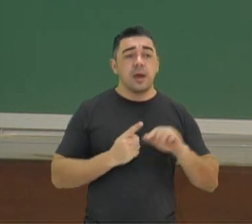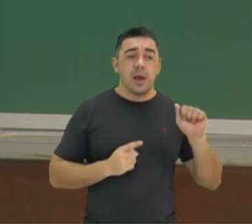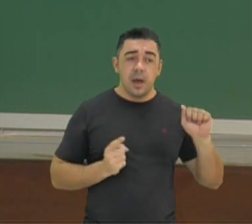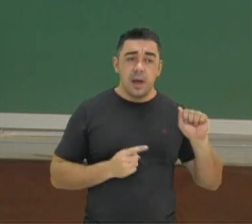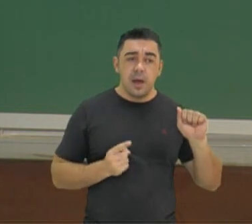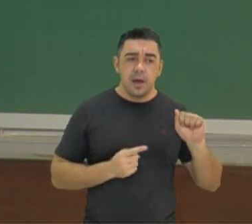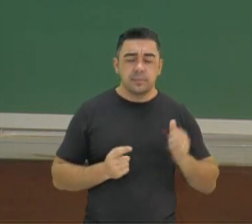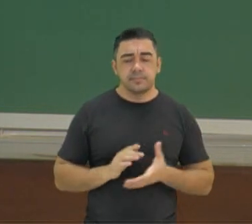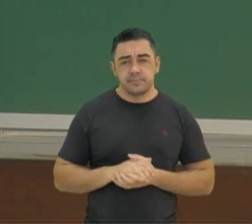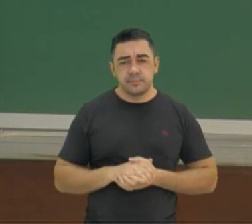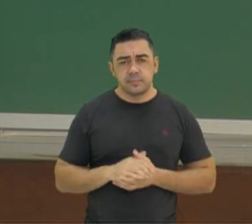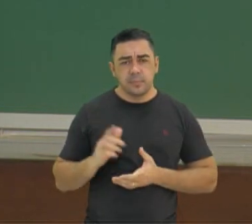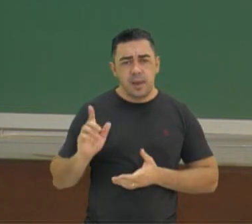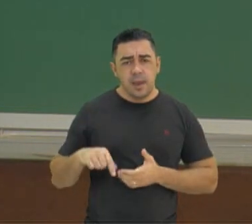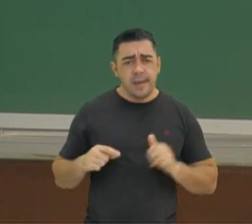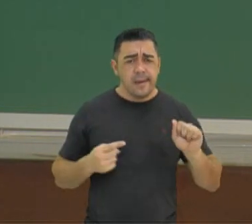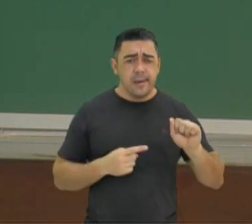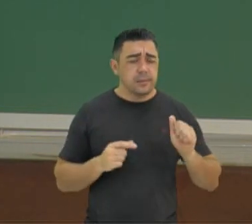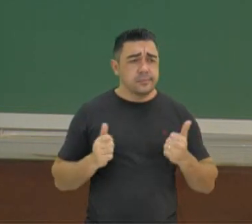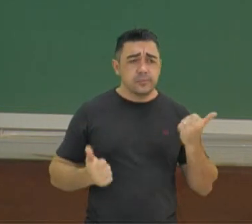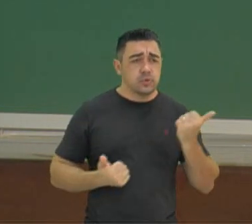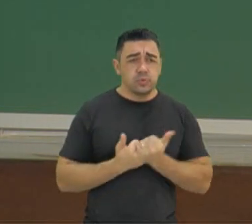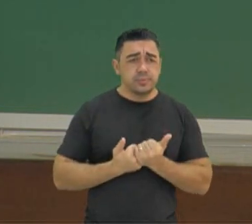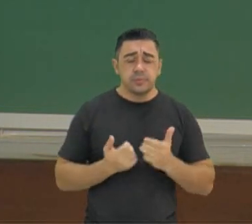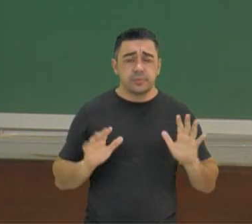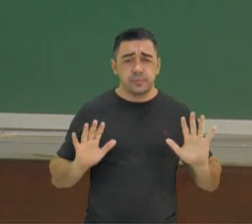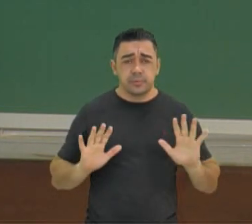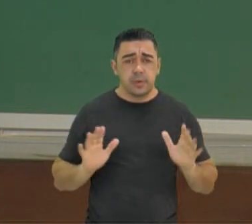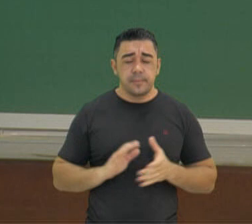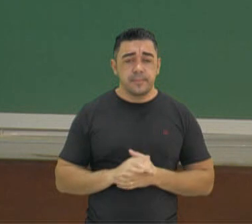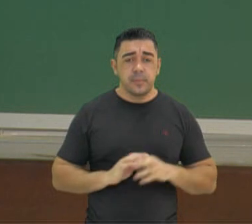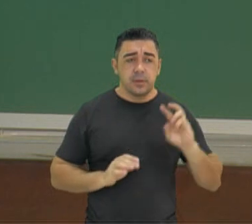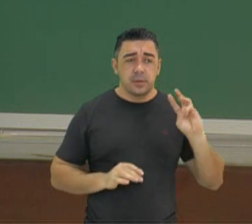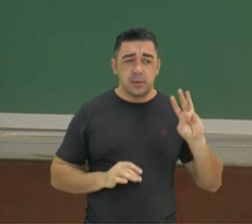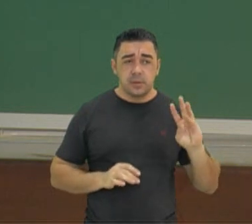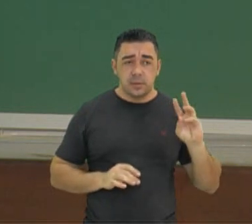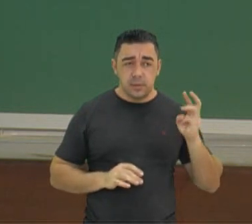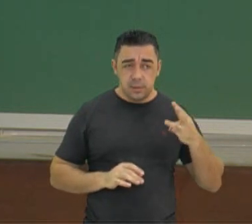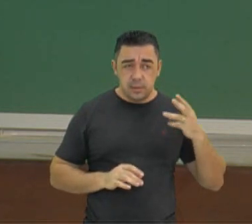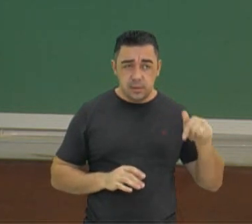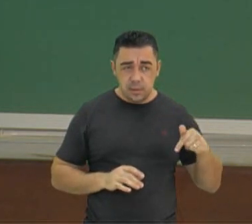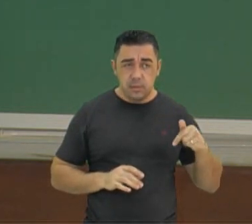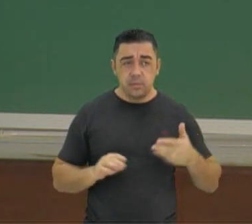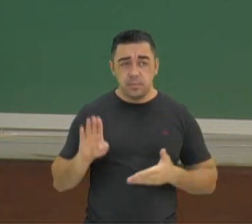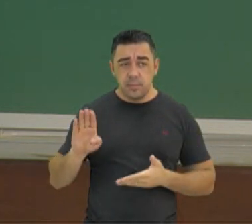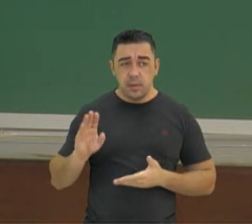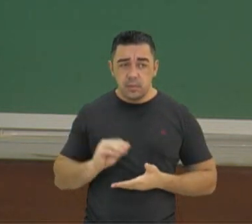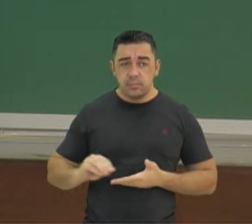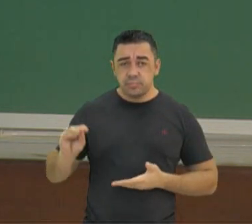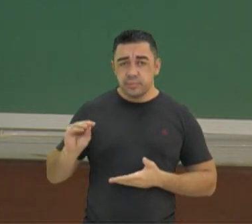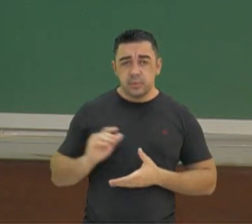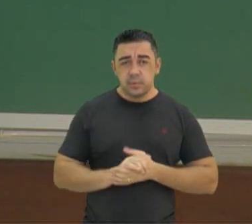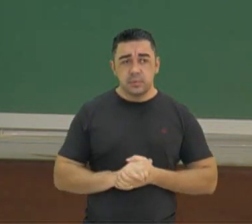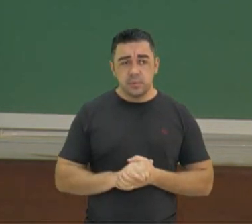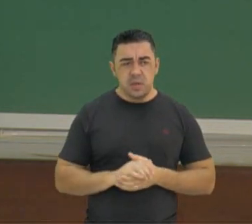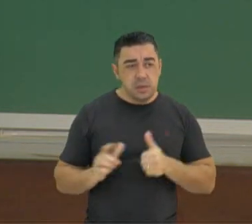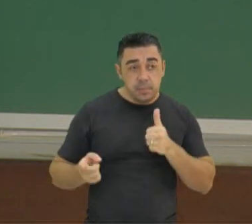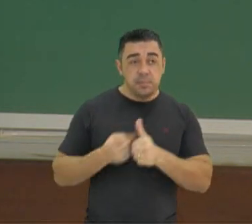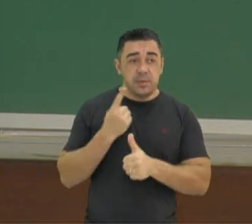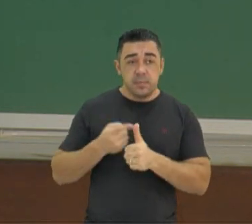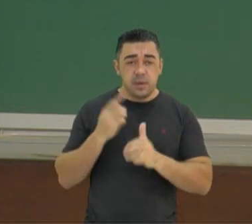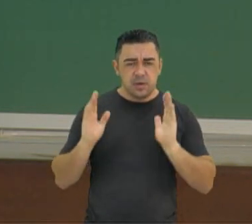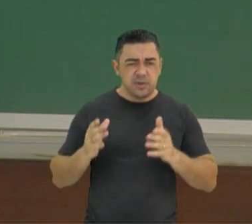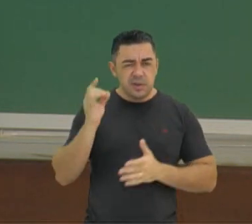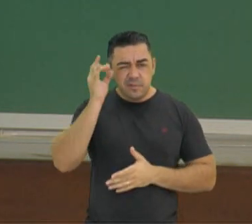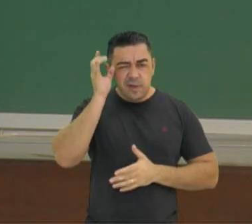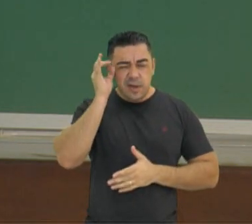A. Então, para achar o valor de A, basta eu substituir o 37 no lugar de B. Vou substituir na minha primeira equação, que